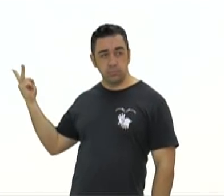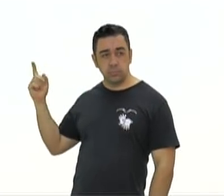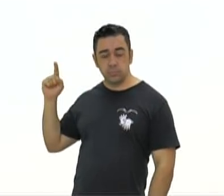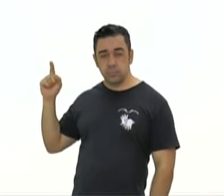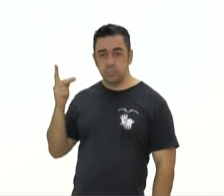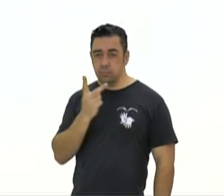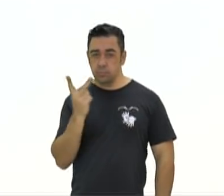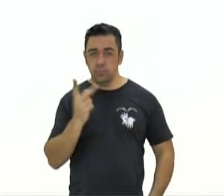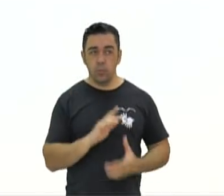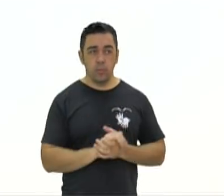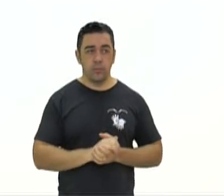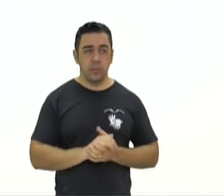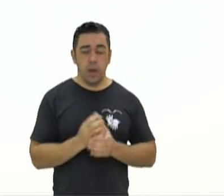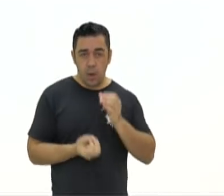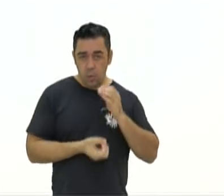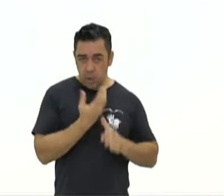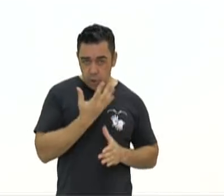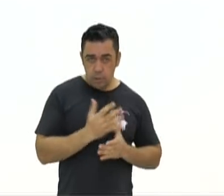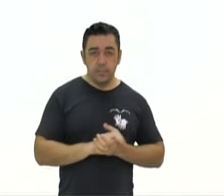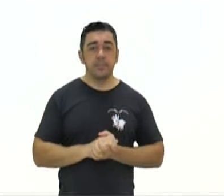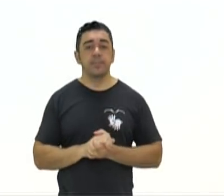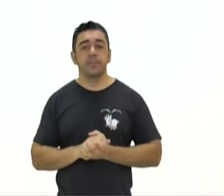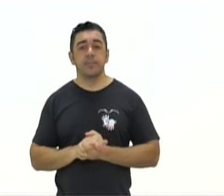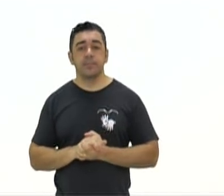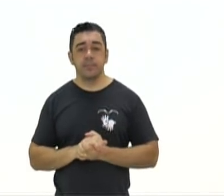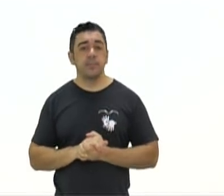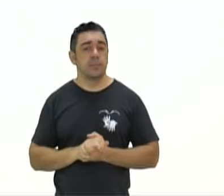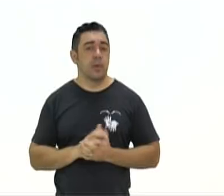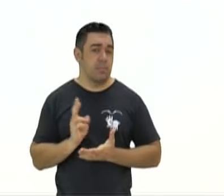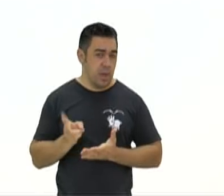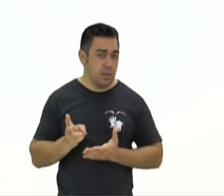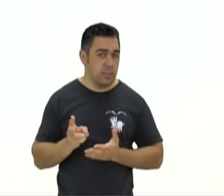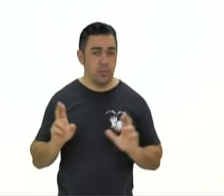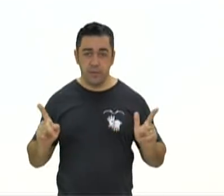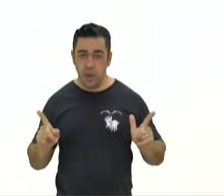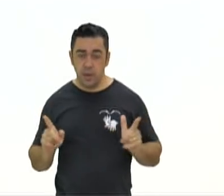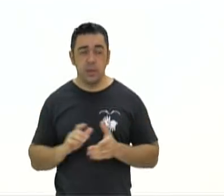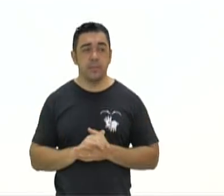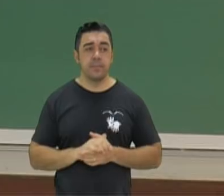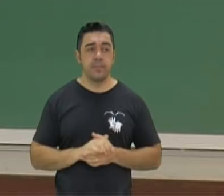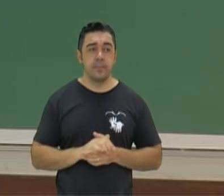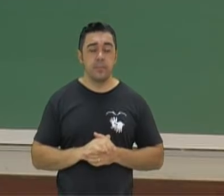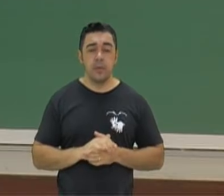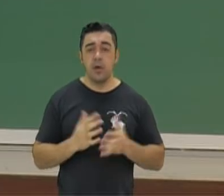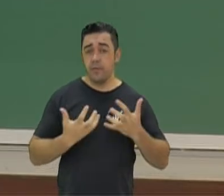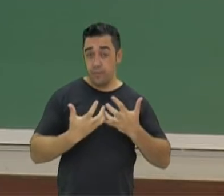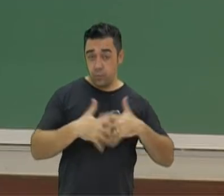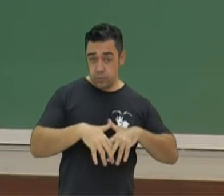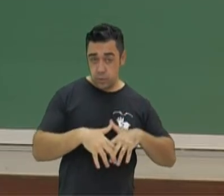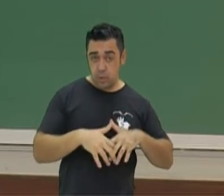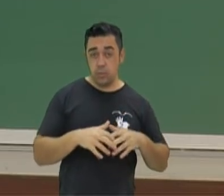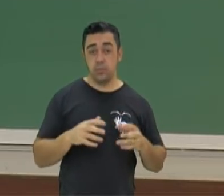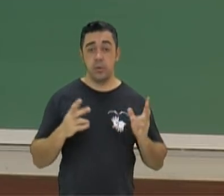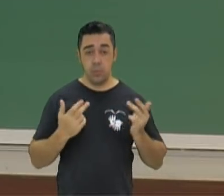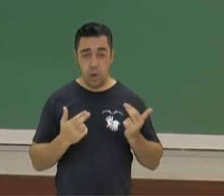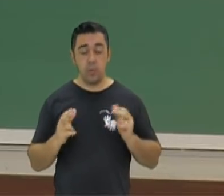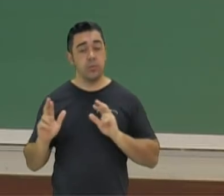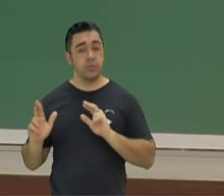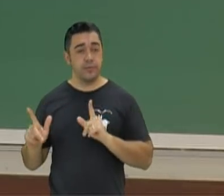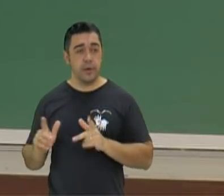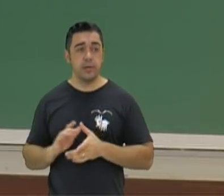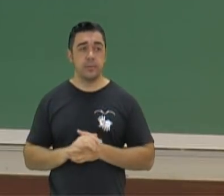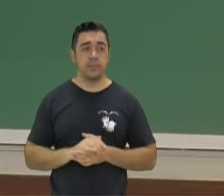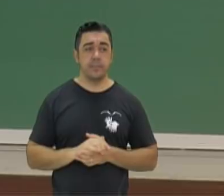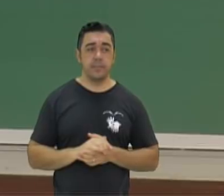preencham o que para mim? A origem, né? Se a origem é igual ou diferente. Função, se é igual ou